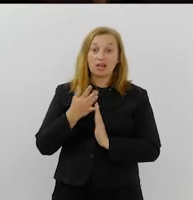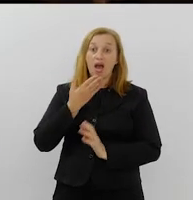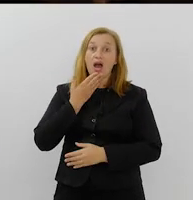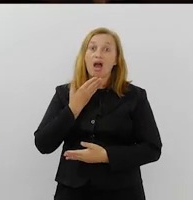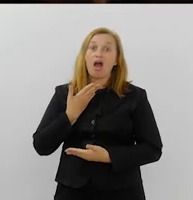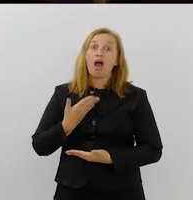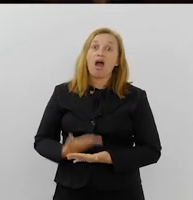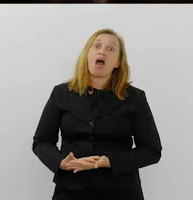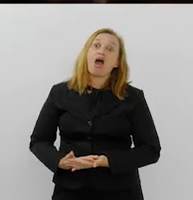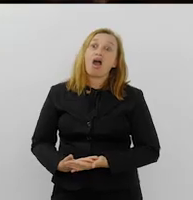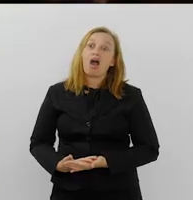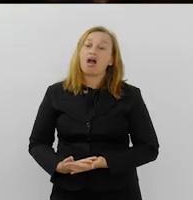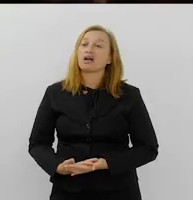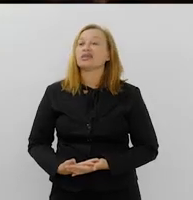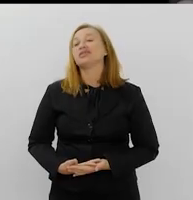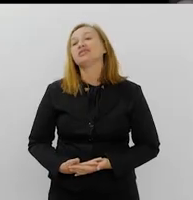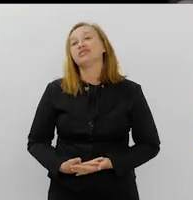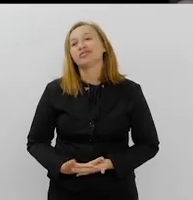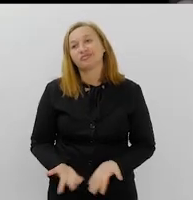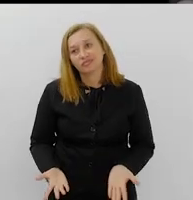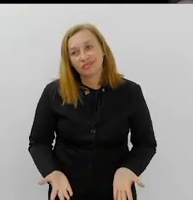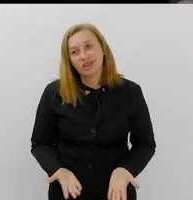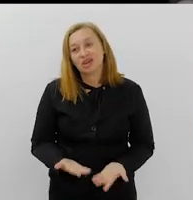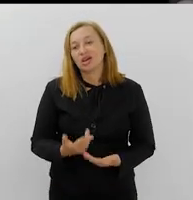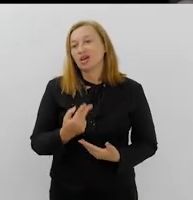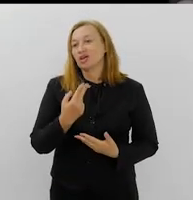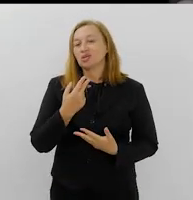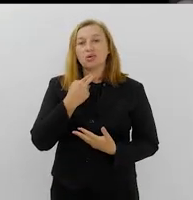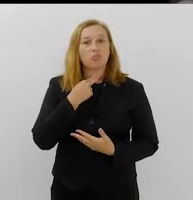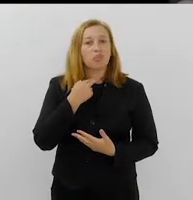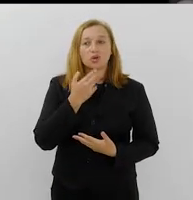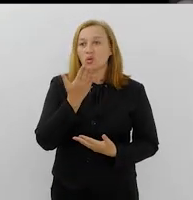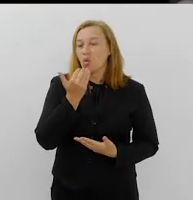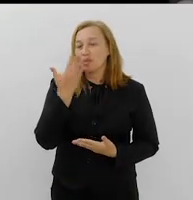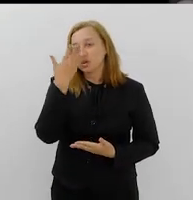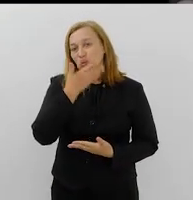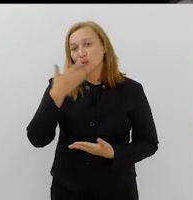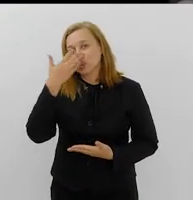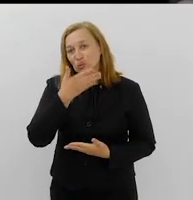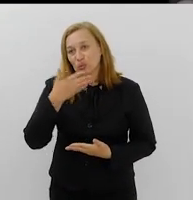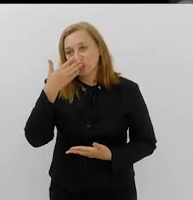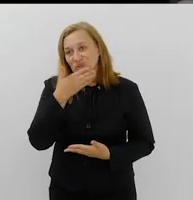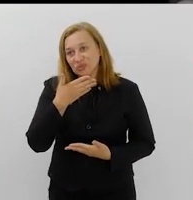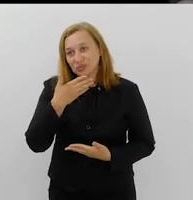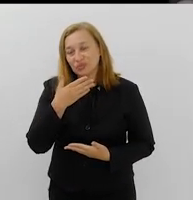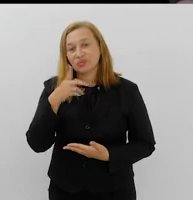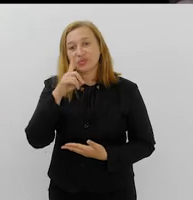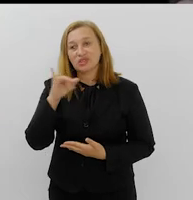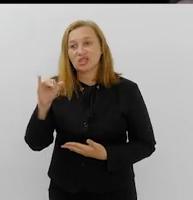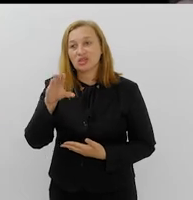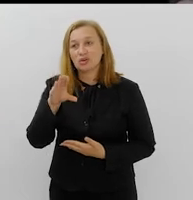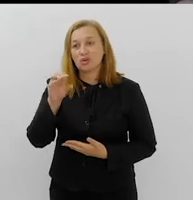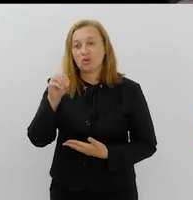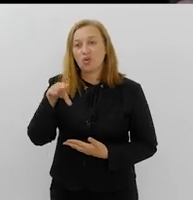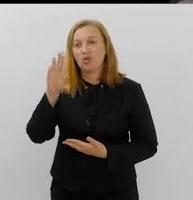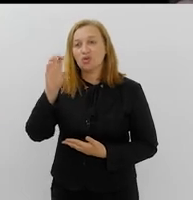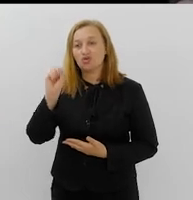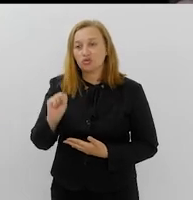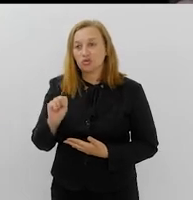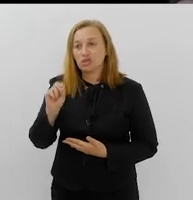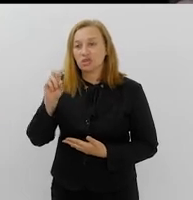fico em casa babando. Aliás, eu não quis ver a de Corne Damião, não posso comer doce. E